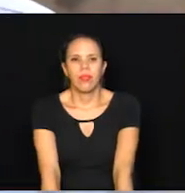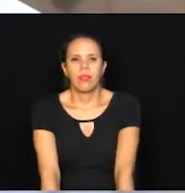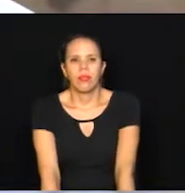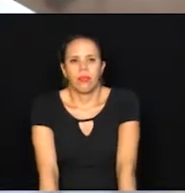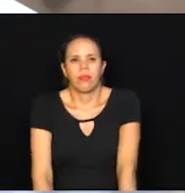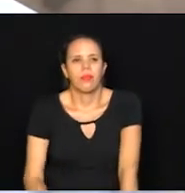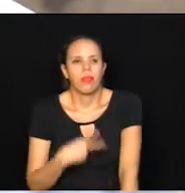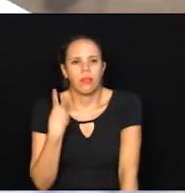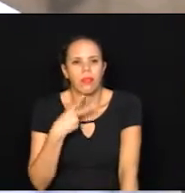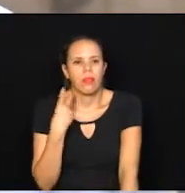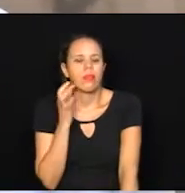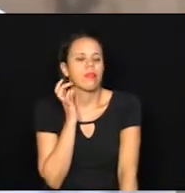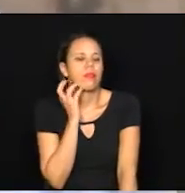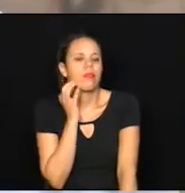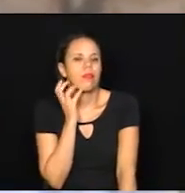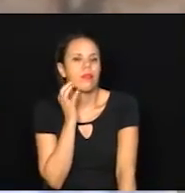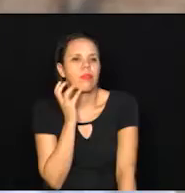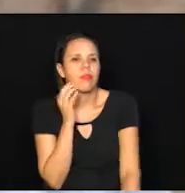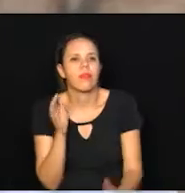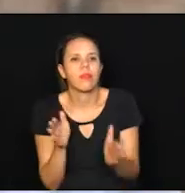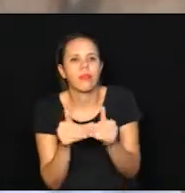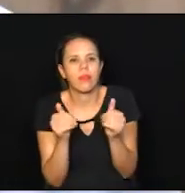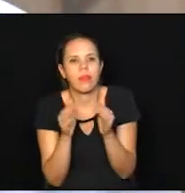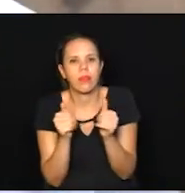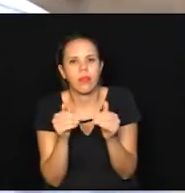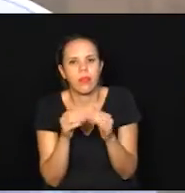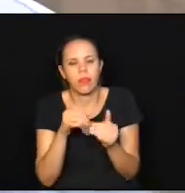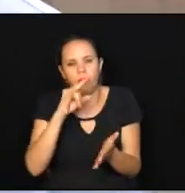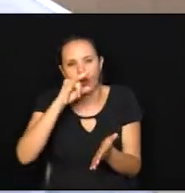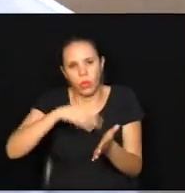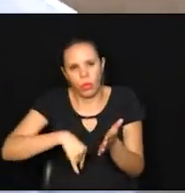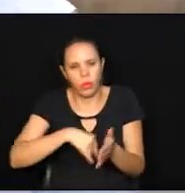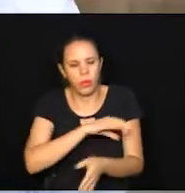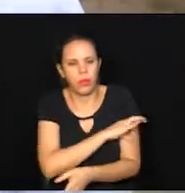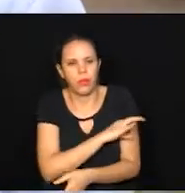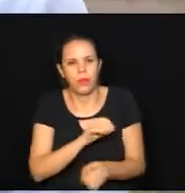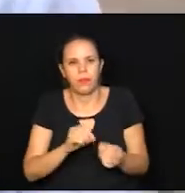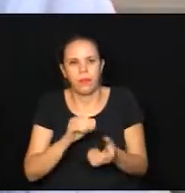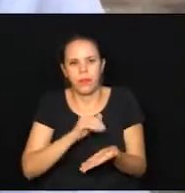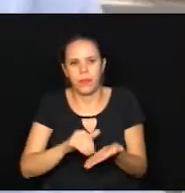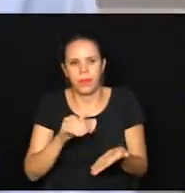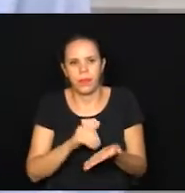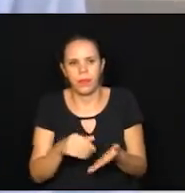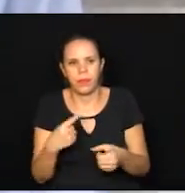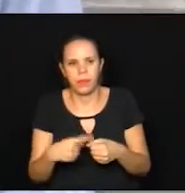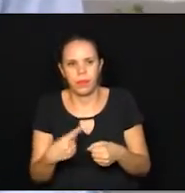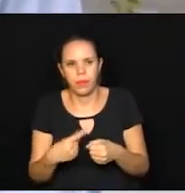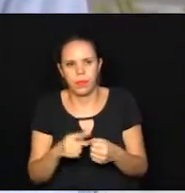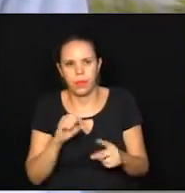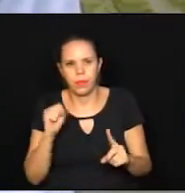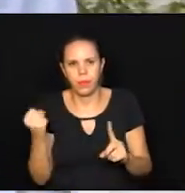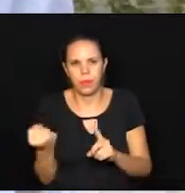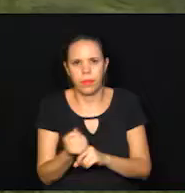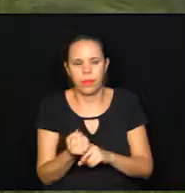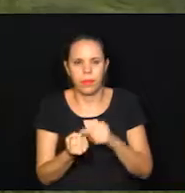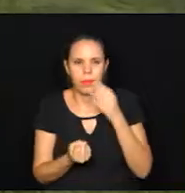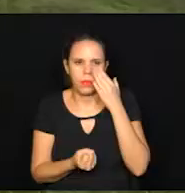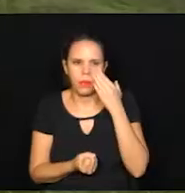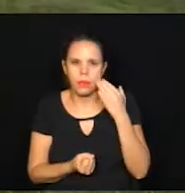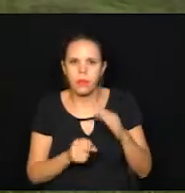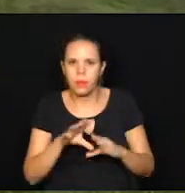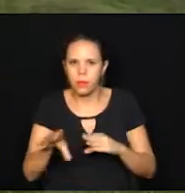O vereador Igor Diego solicitou por meio de um ofício encaminhado à Secretaria Municipal de Assistência Social